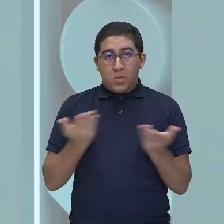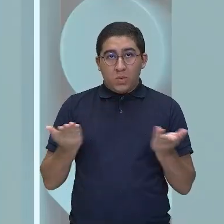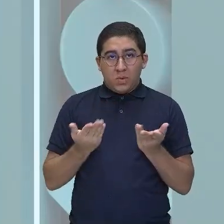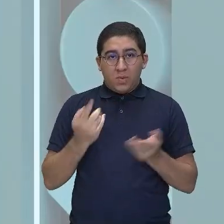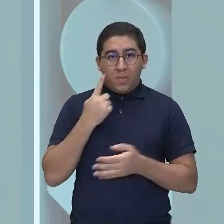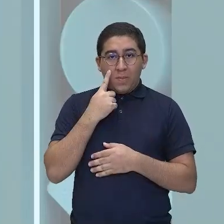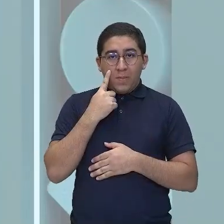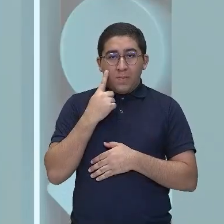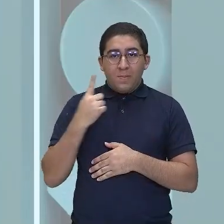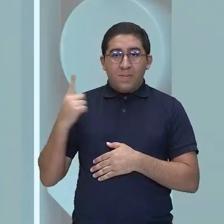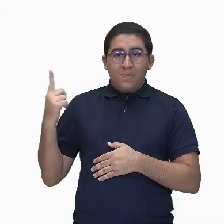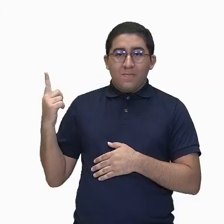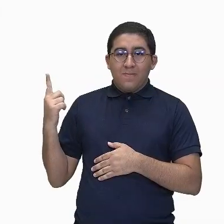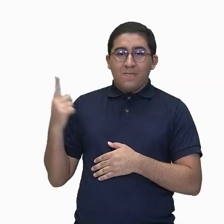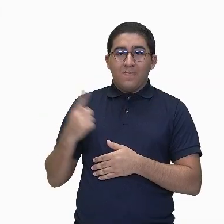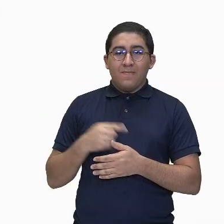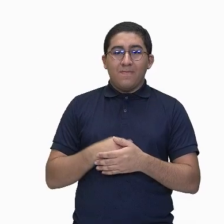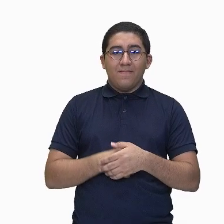hoje.